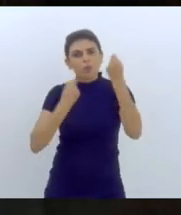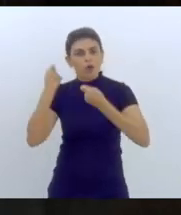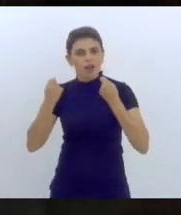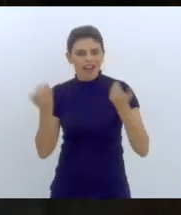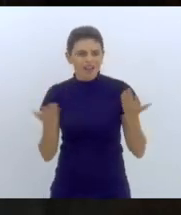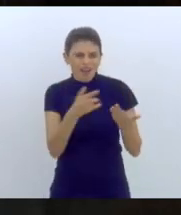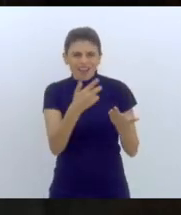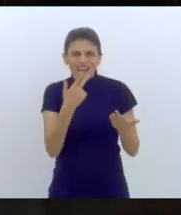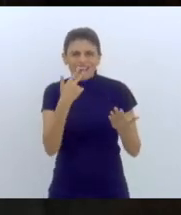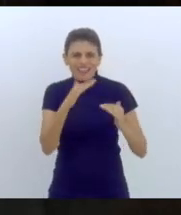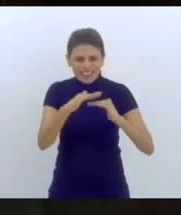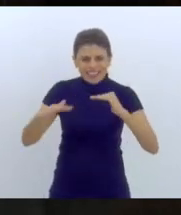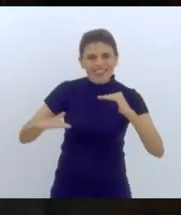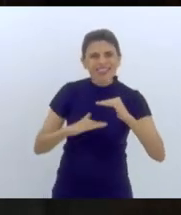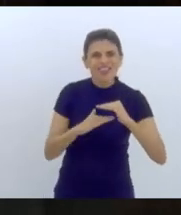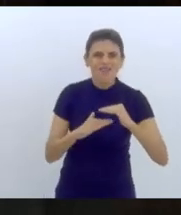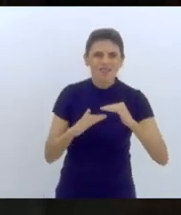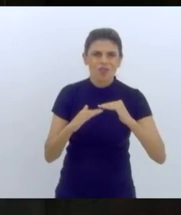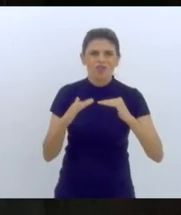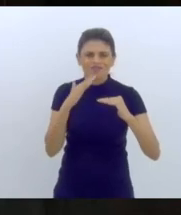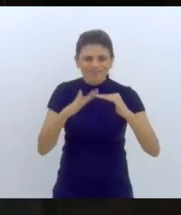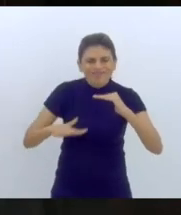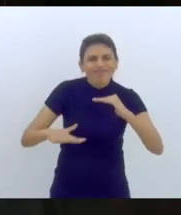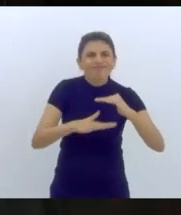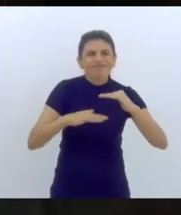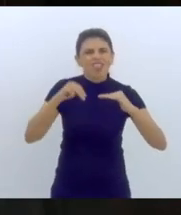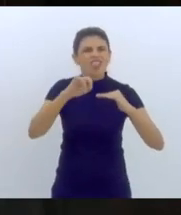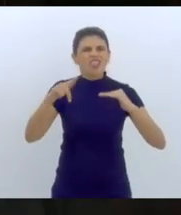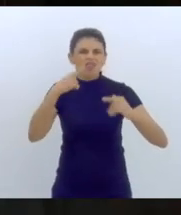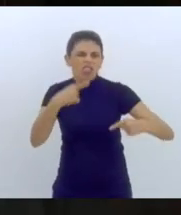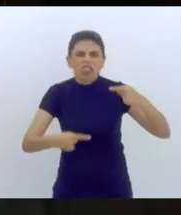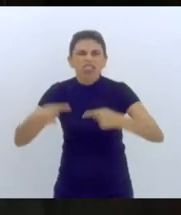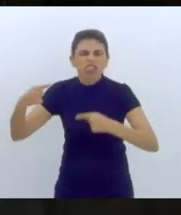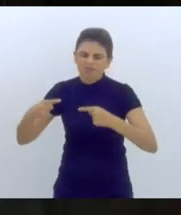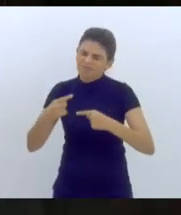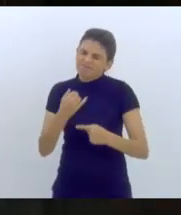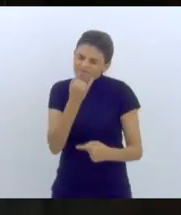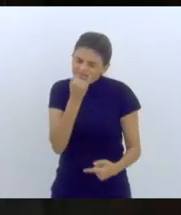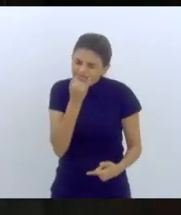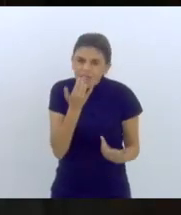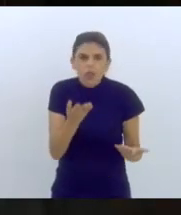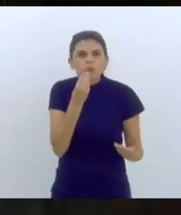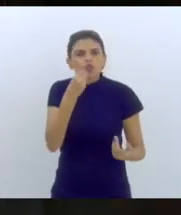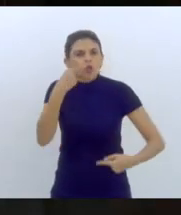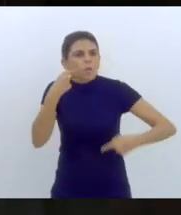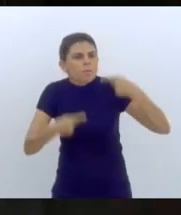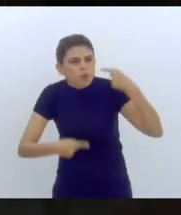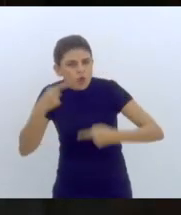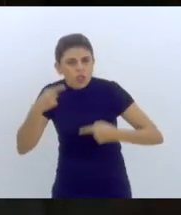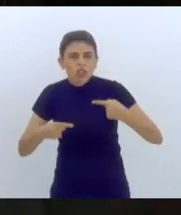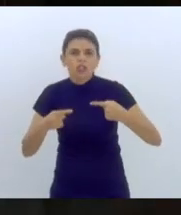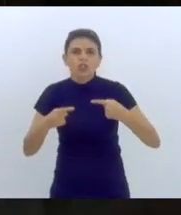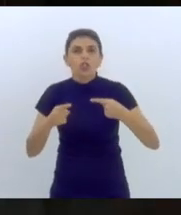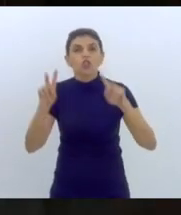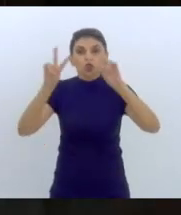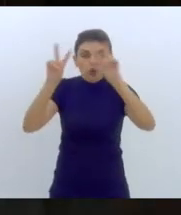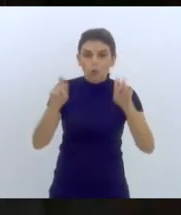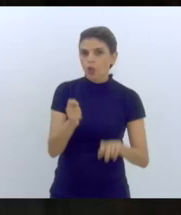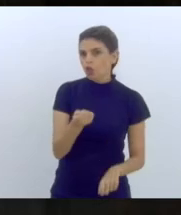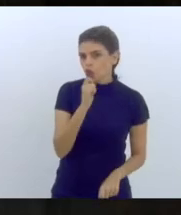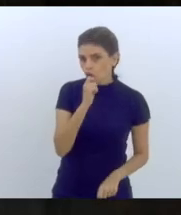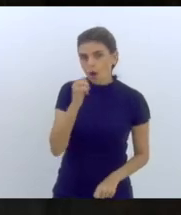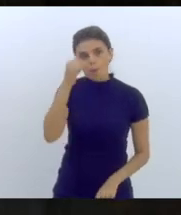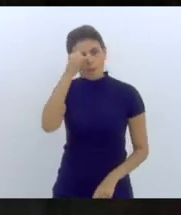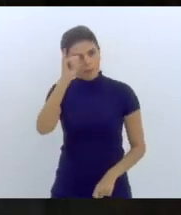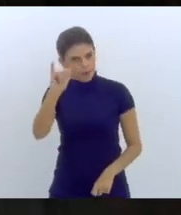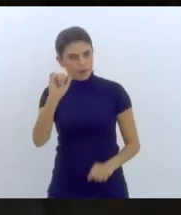baixo nível. Eu lamento esse baixo nível de debate aqui na casa. Podemos debater política de drogas? Podemos. Podemos bater prevenção